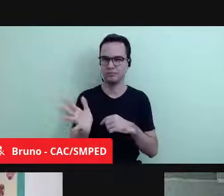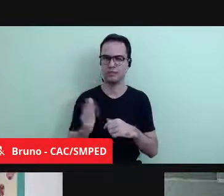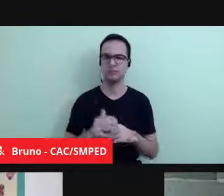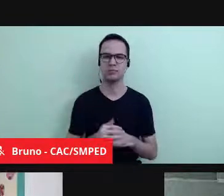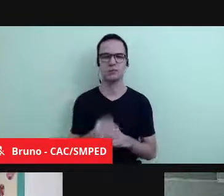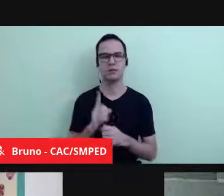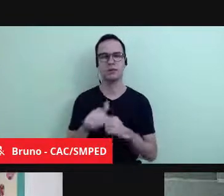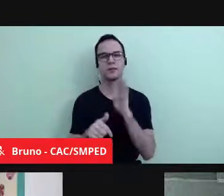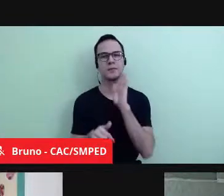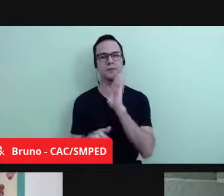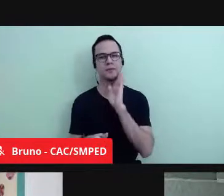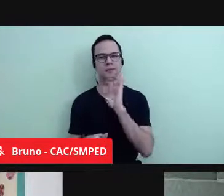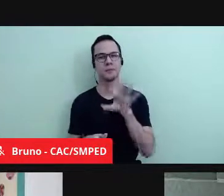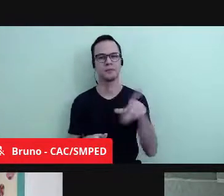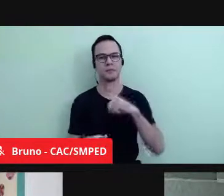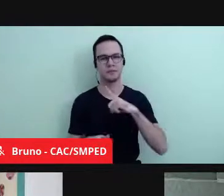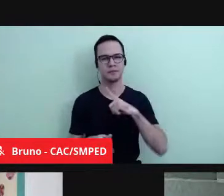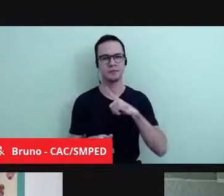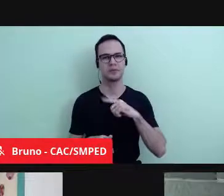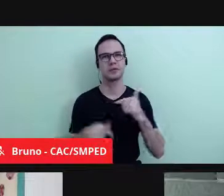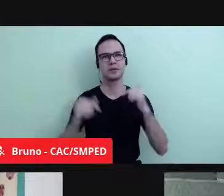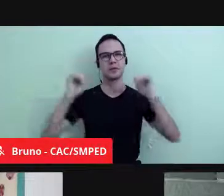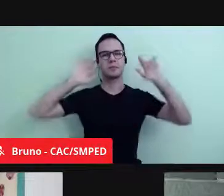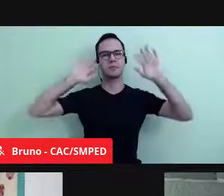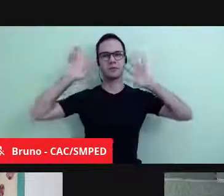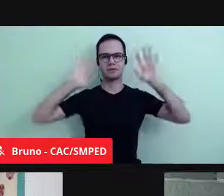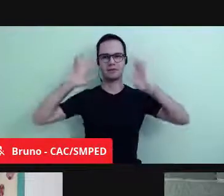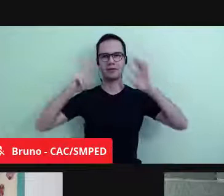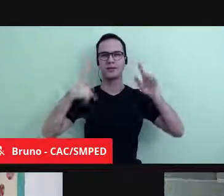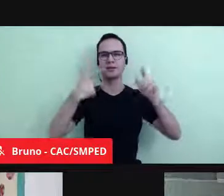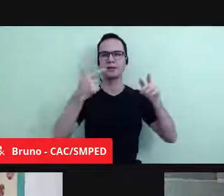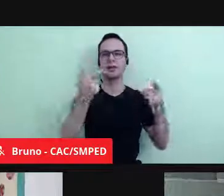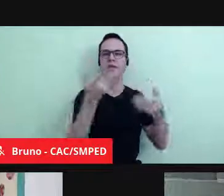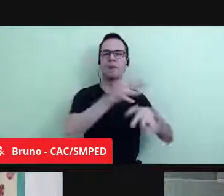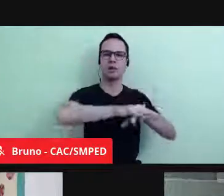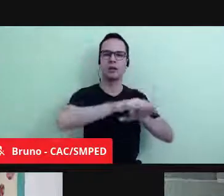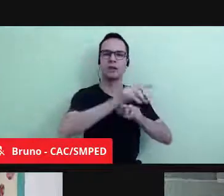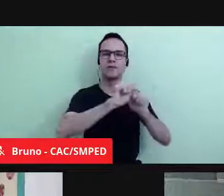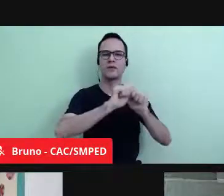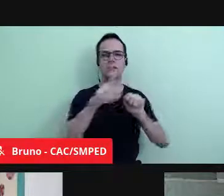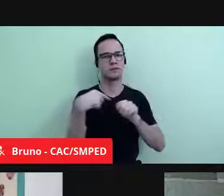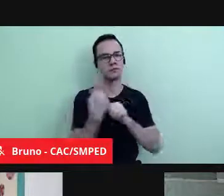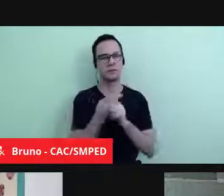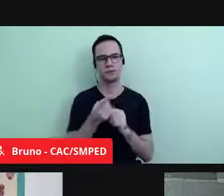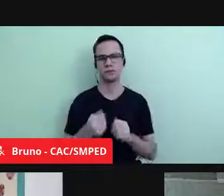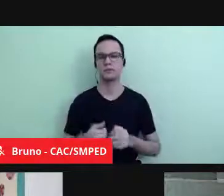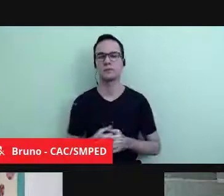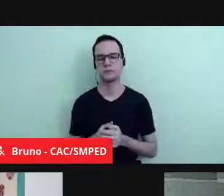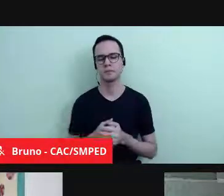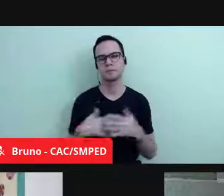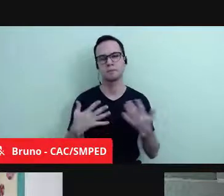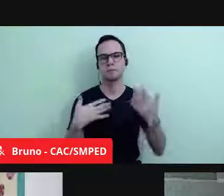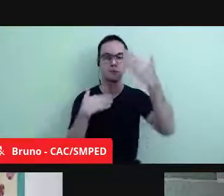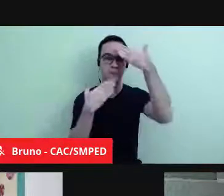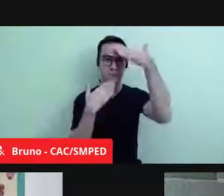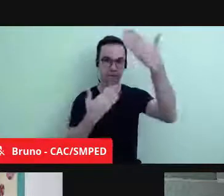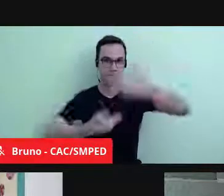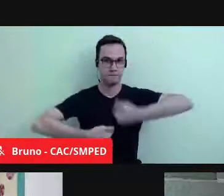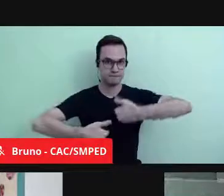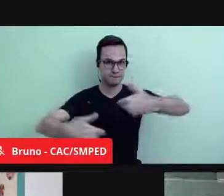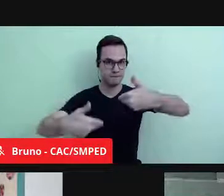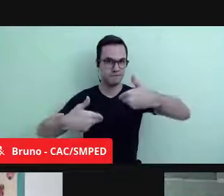é muito legal para ter essa reflexão desses processos de inclusão que são importantes para nossas práticas. E obrigado de novo.